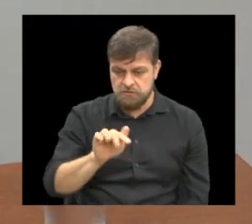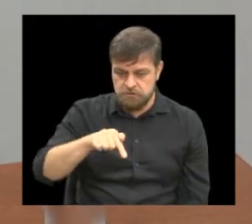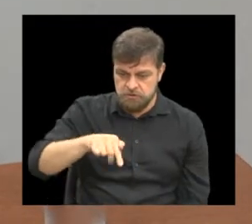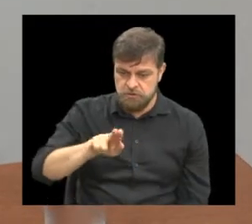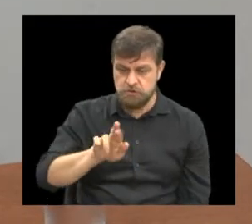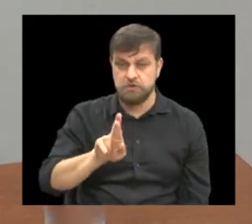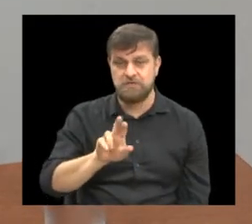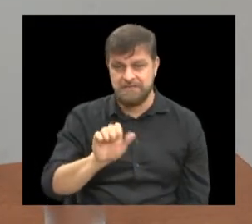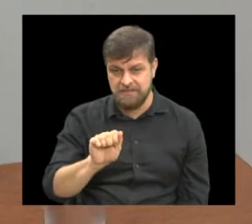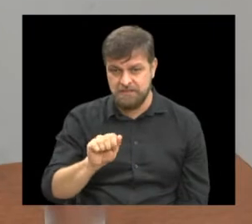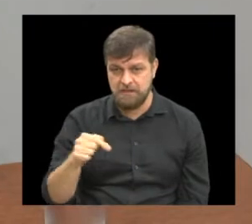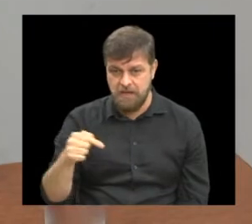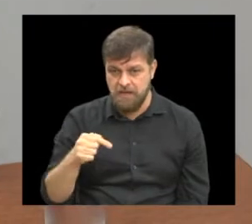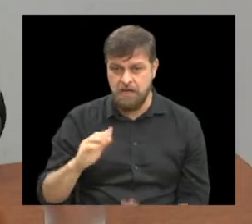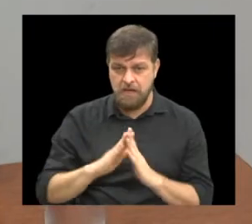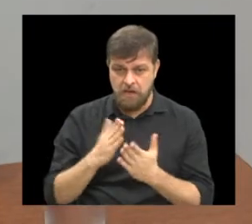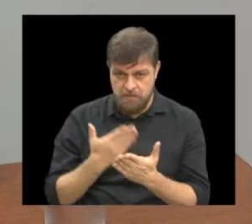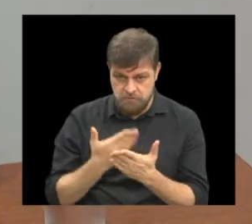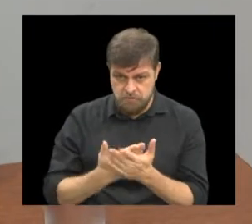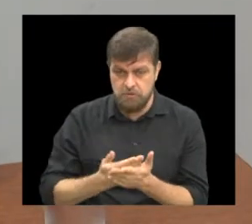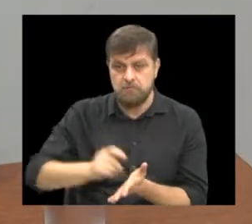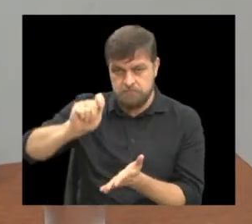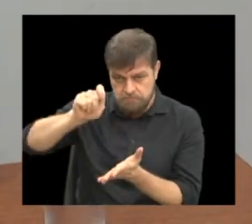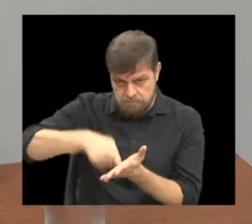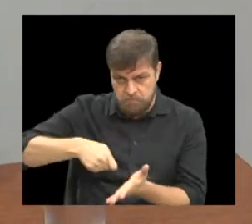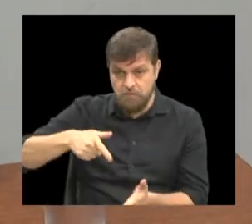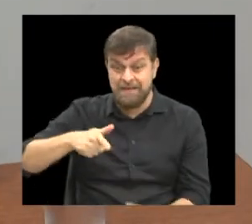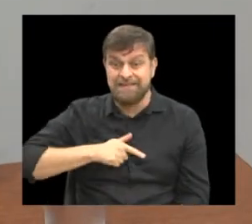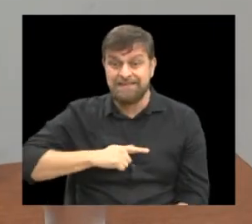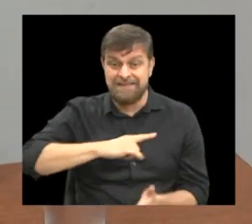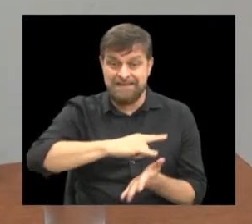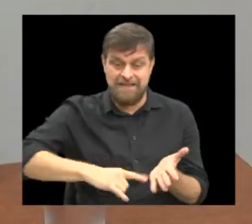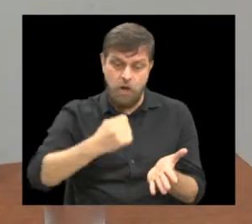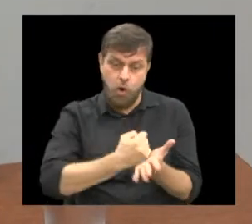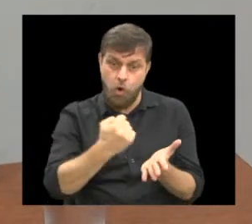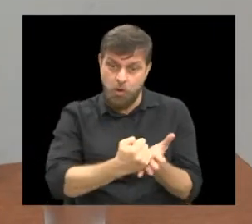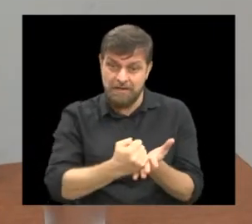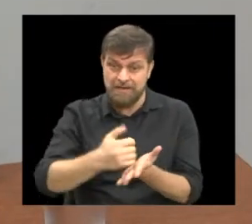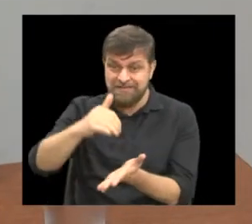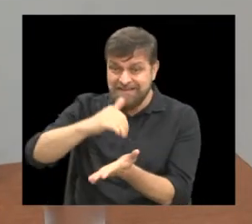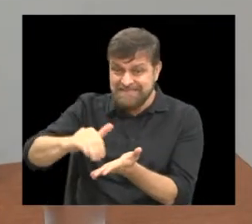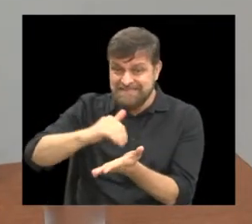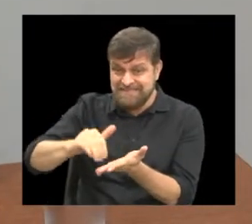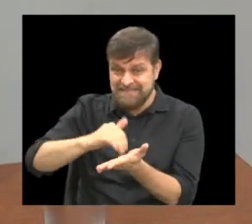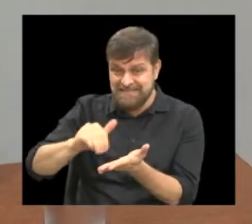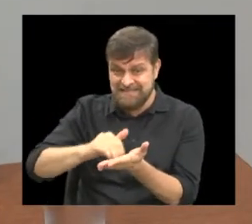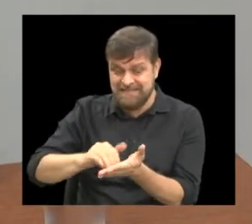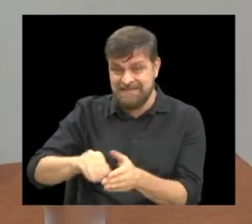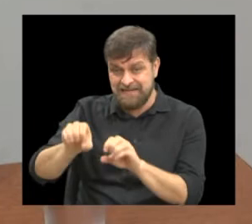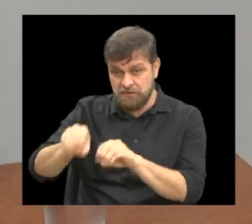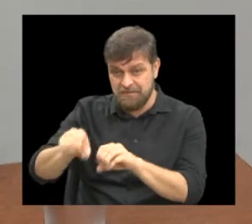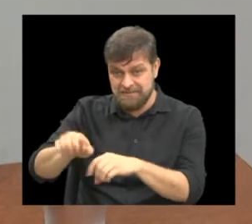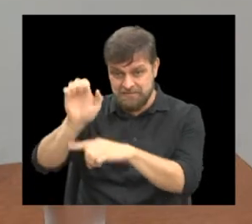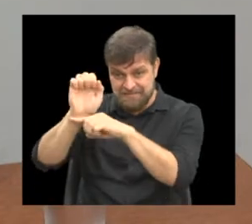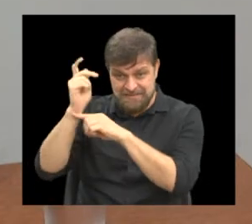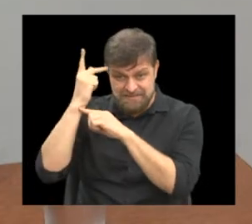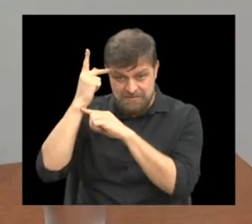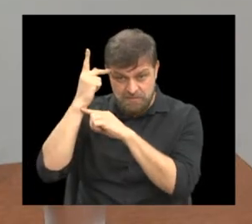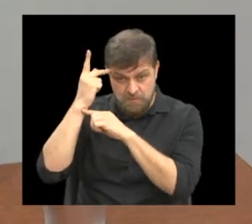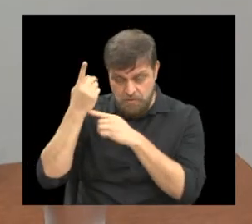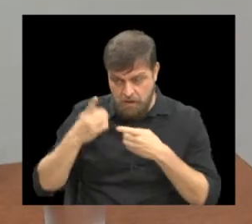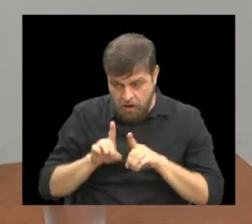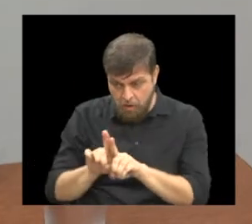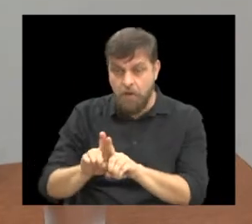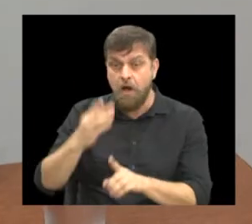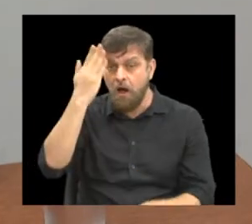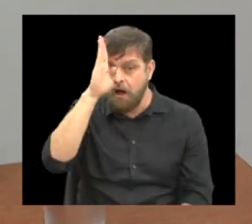Básica Tiquira é uma escola autorizada e mantém contrato com a Secretaria do Estado da Educação para o acompanhamento